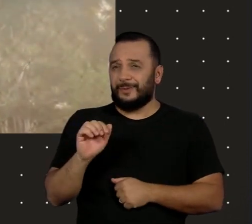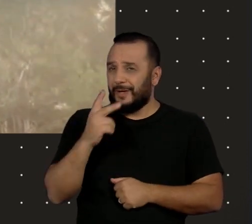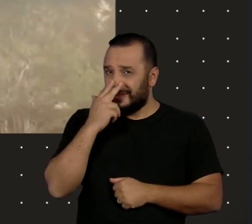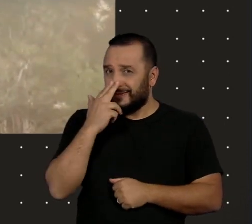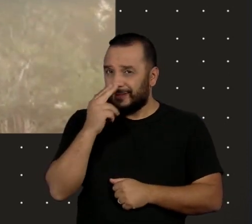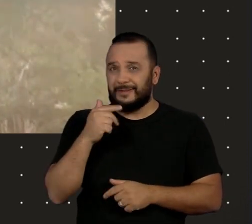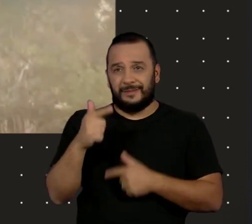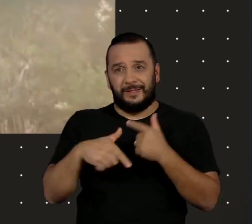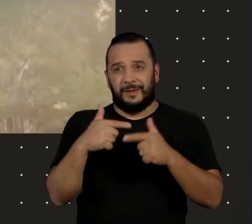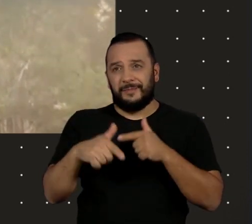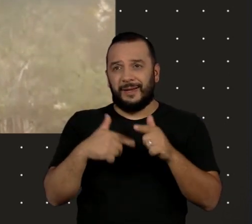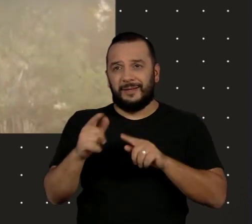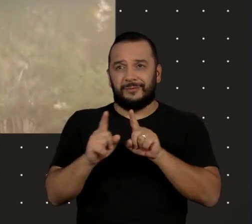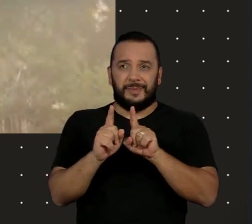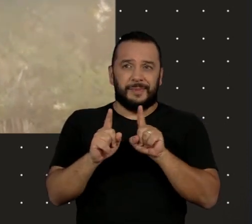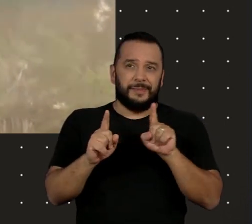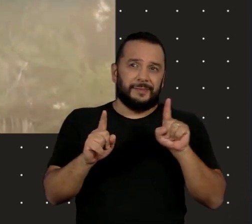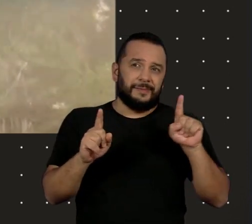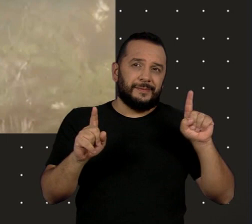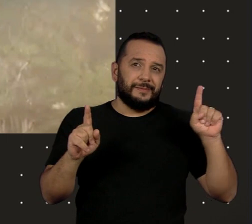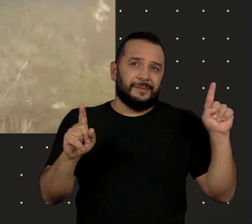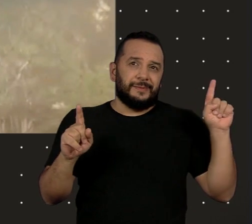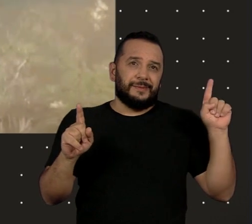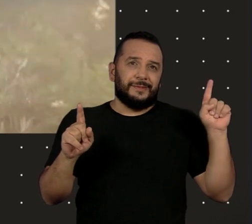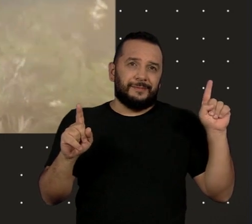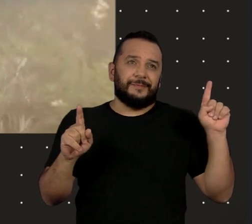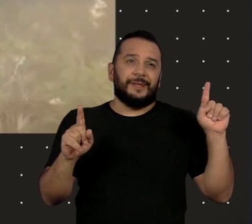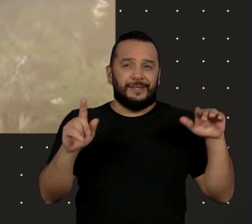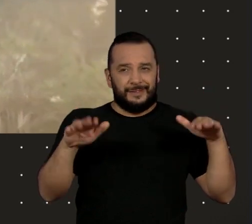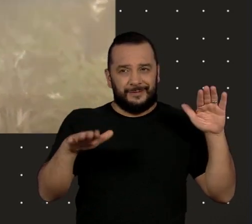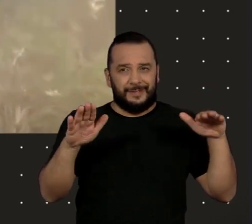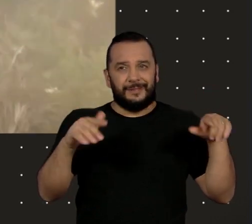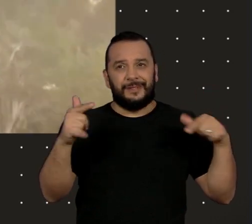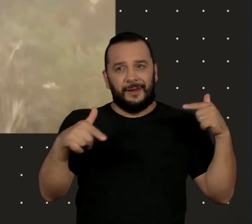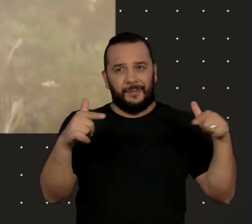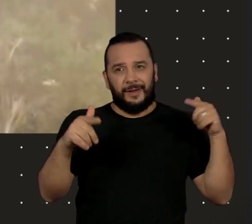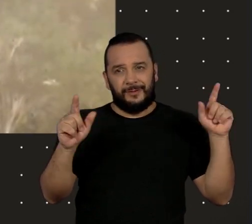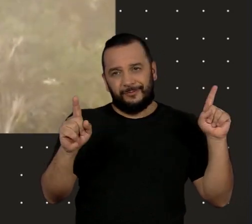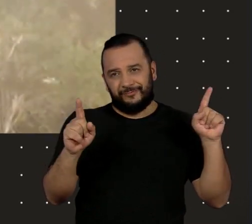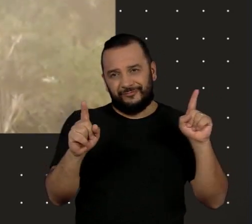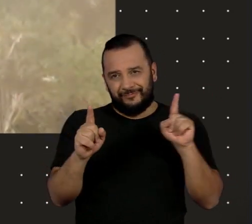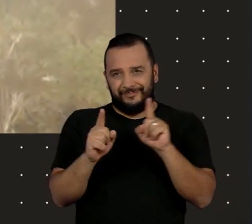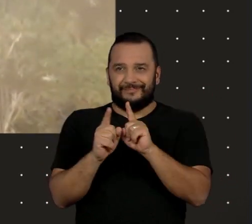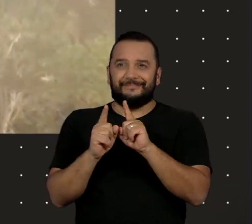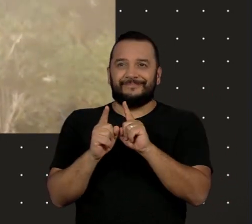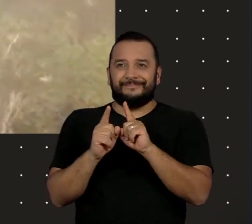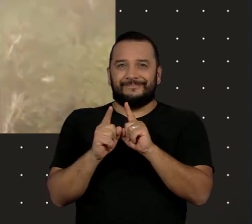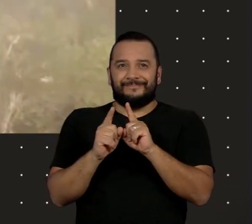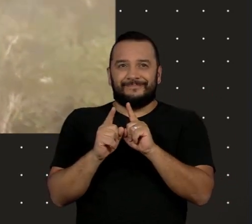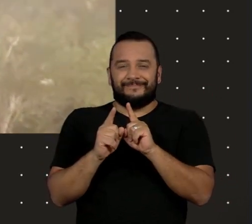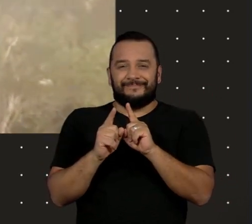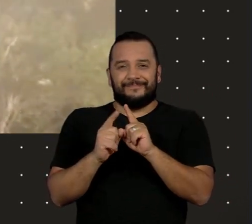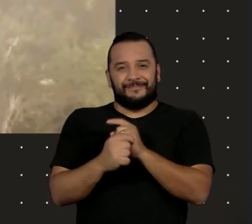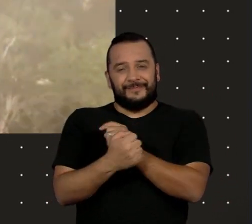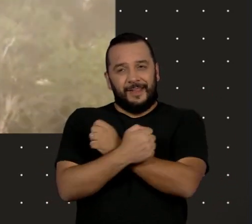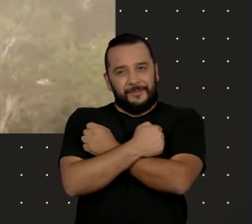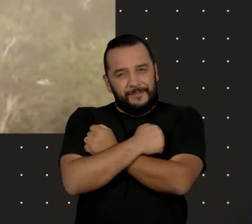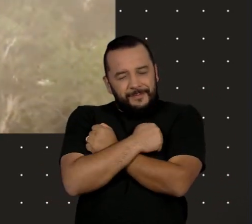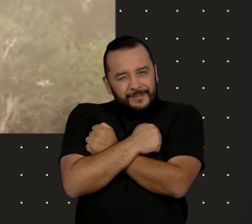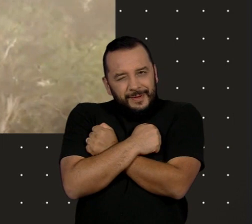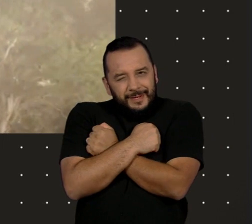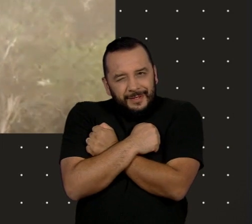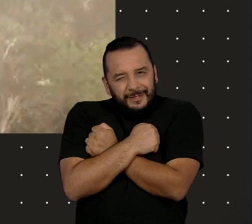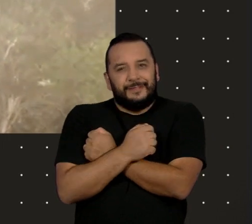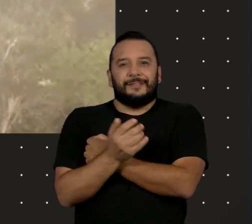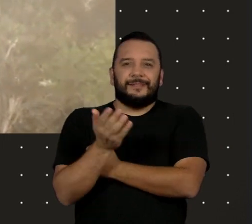vai nos afastando, mas também, por muitas vezes, o trabalho nos une, né? Então eu quero te mandar um forte abraço,